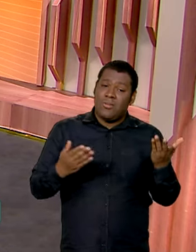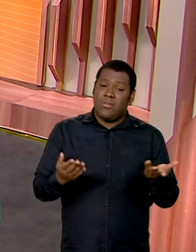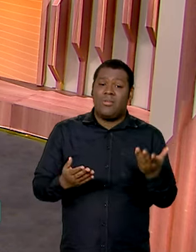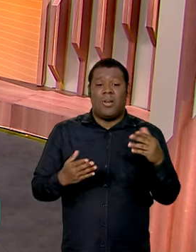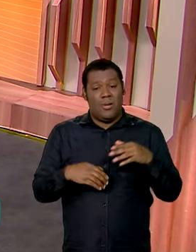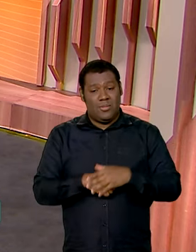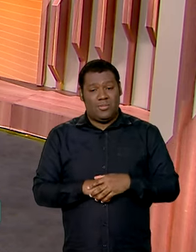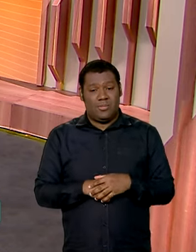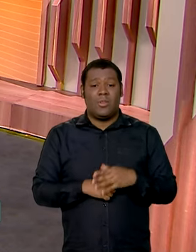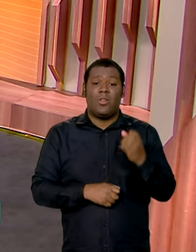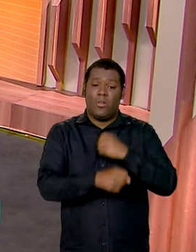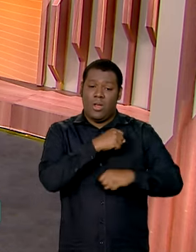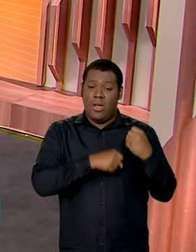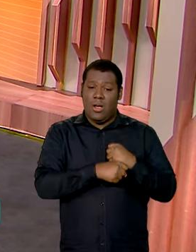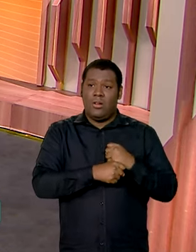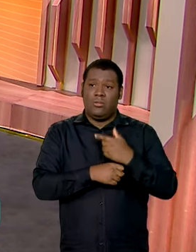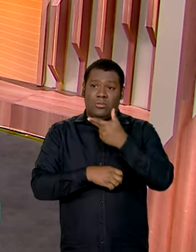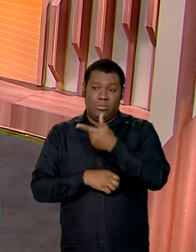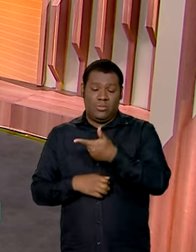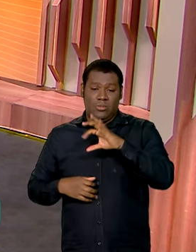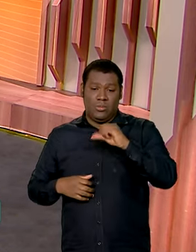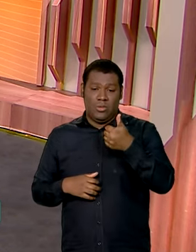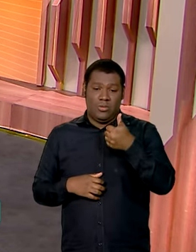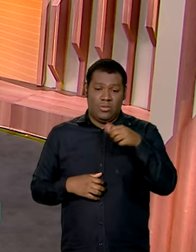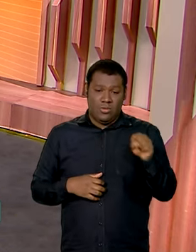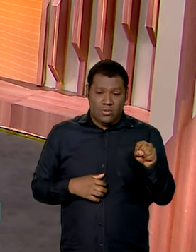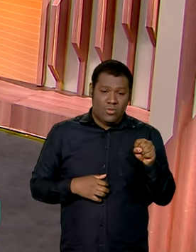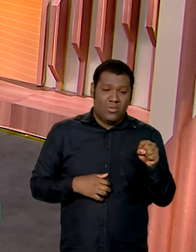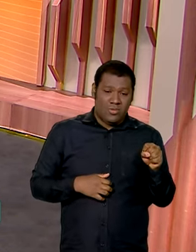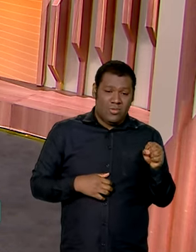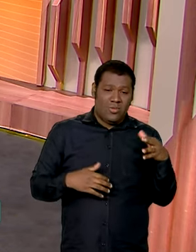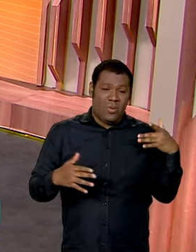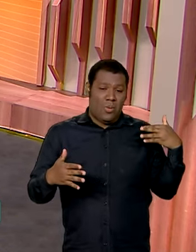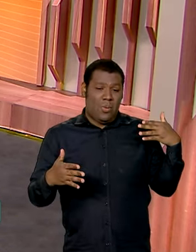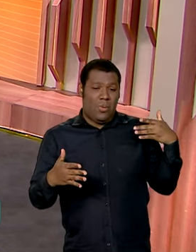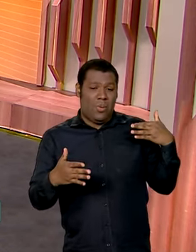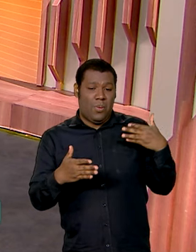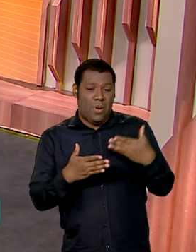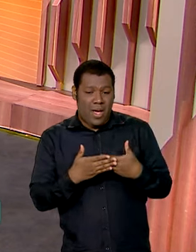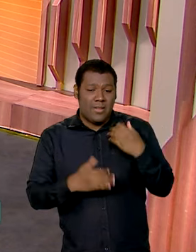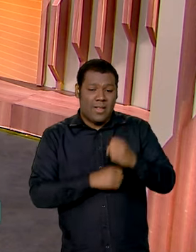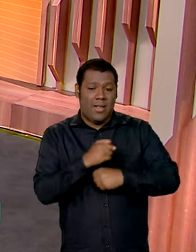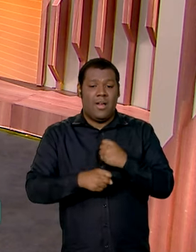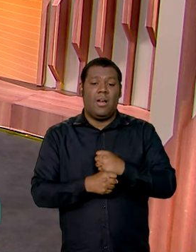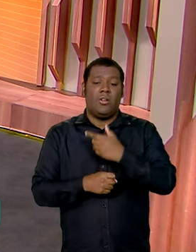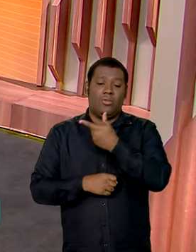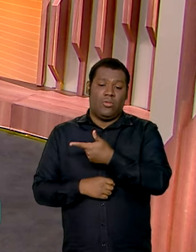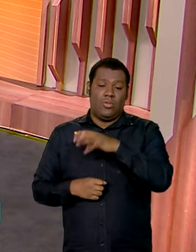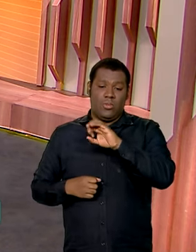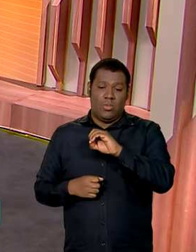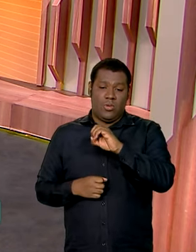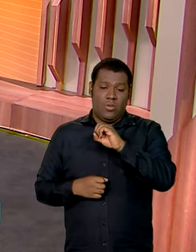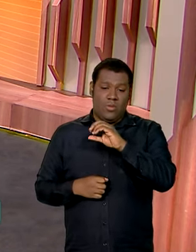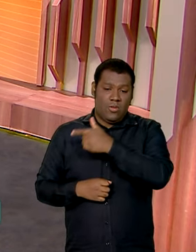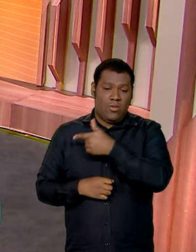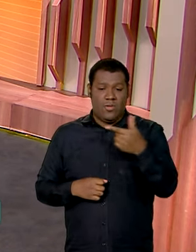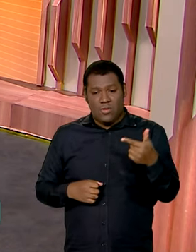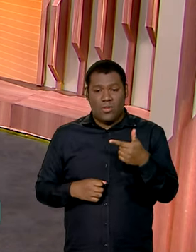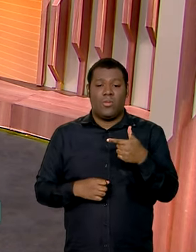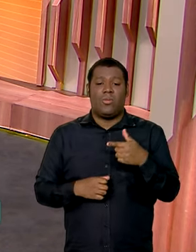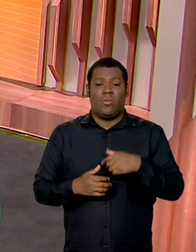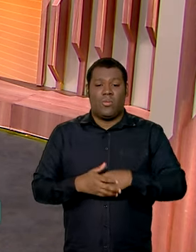2016, 2018, 2020, sempre resultados muito negativos. E agora em 2021 teve um resultado